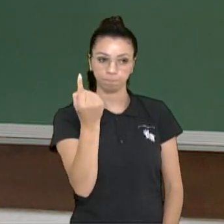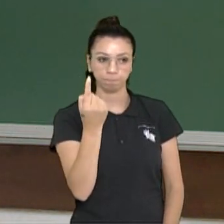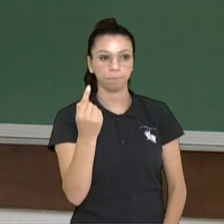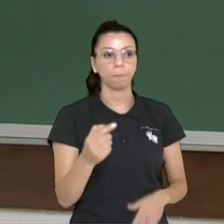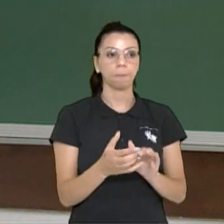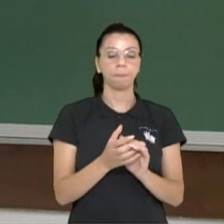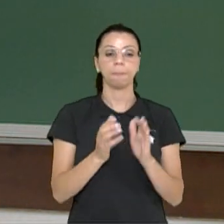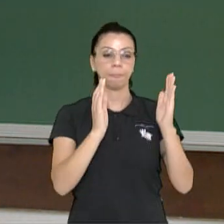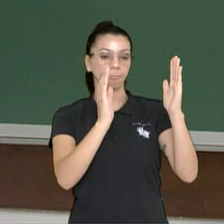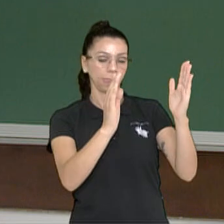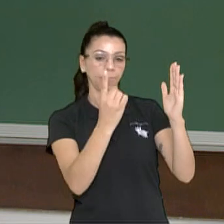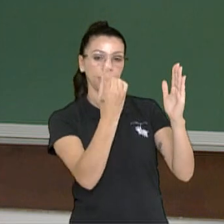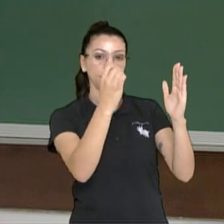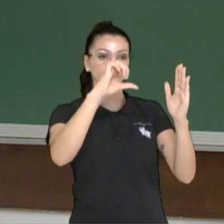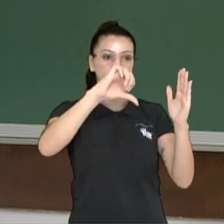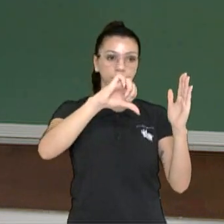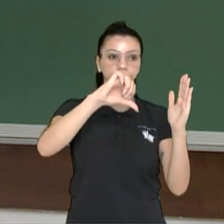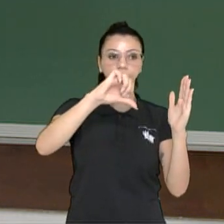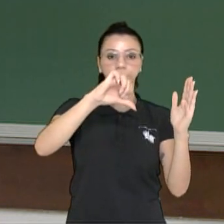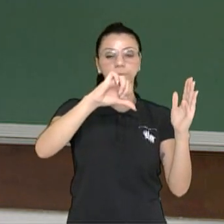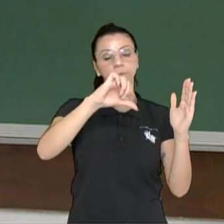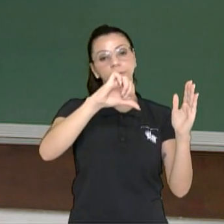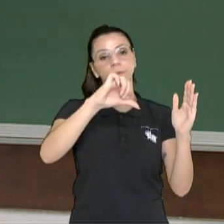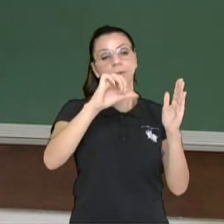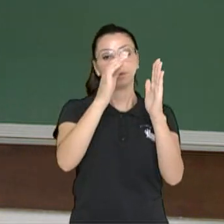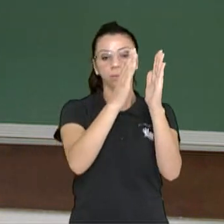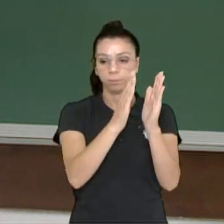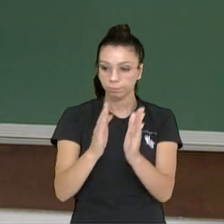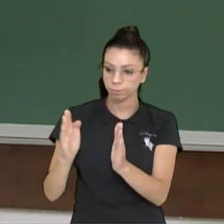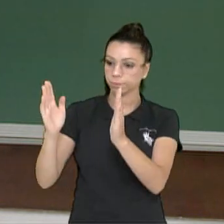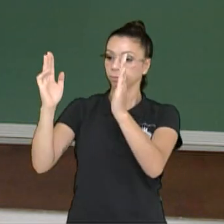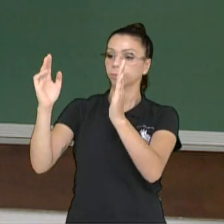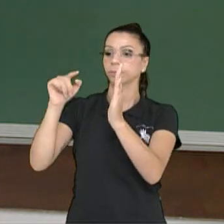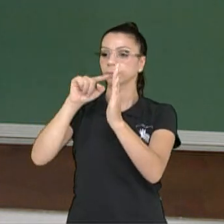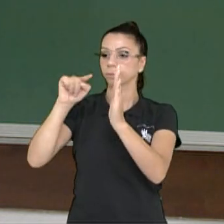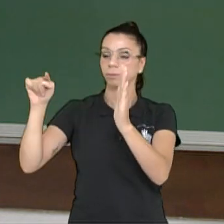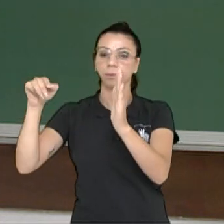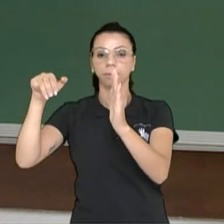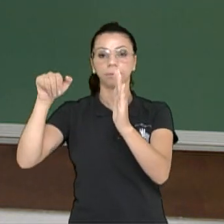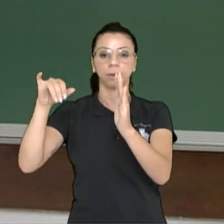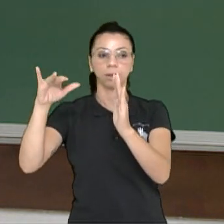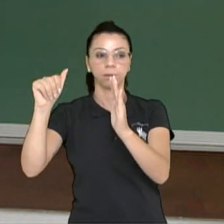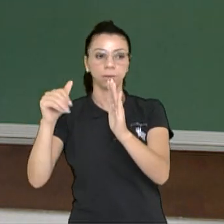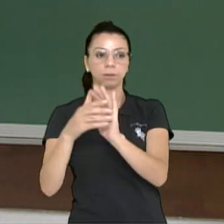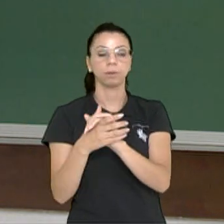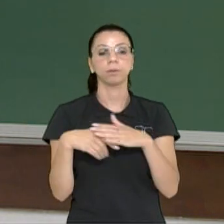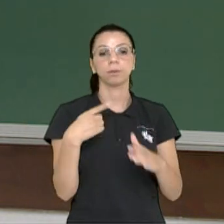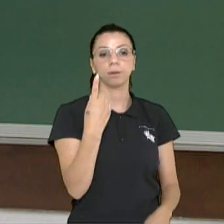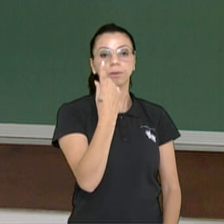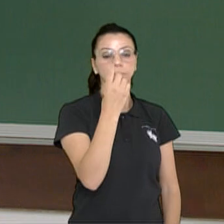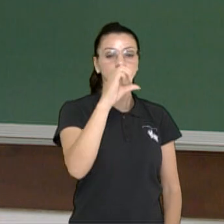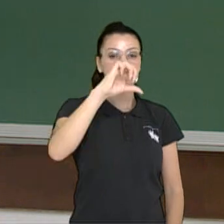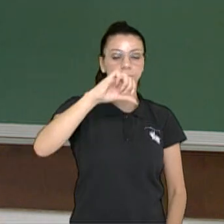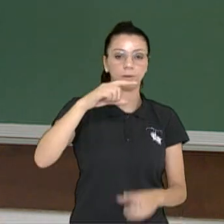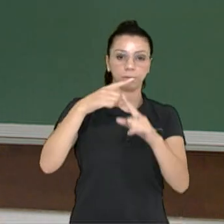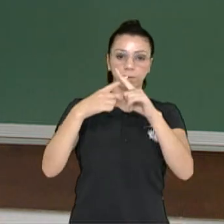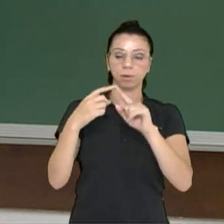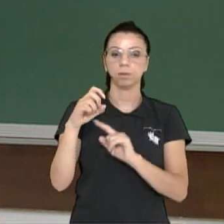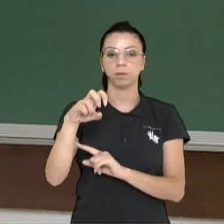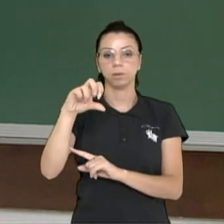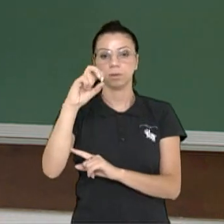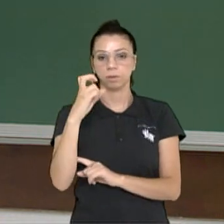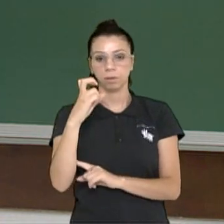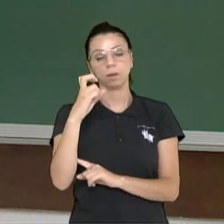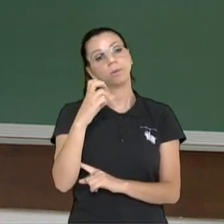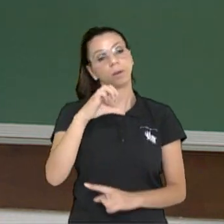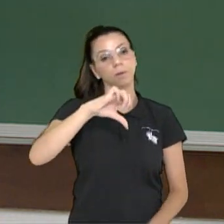dois membros, o 19 e o cálculo da média. Então aqui 19 vezes 5, que é o 95, vai ser